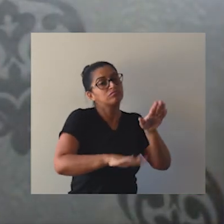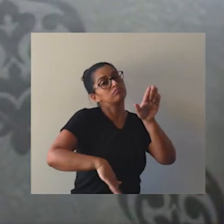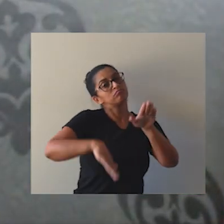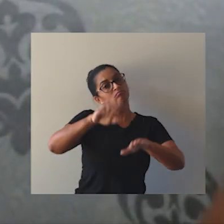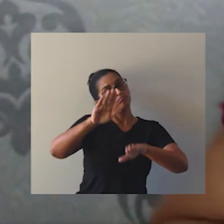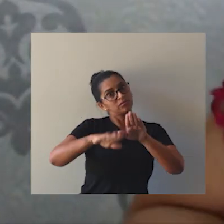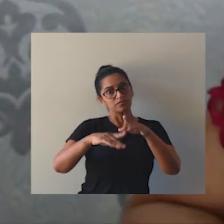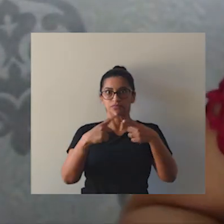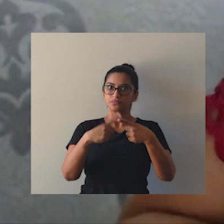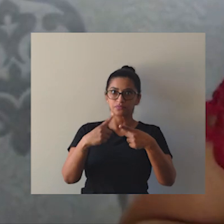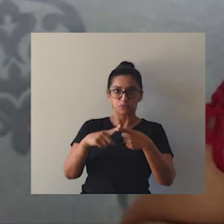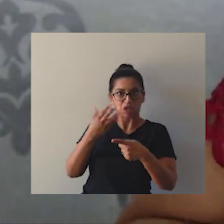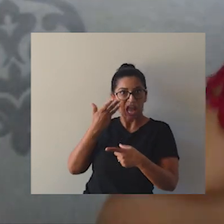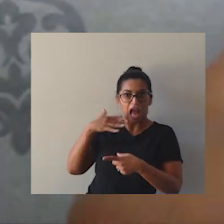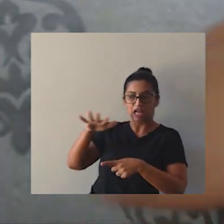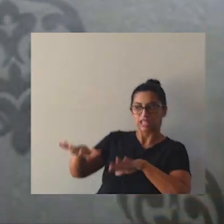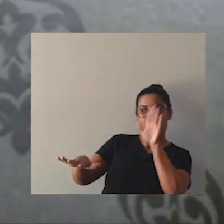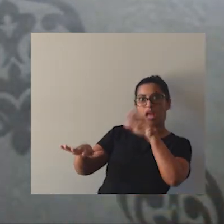favorecer, né,